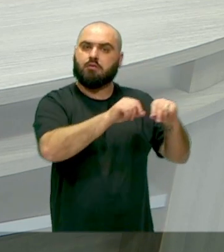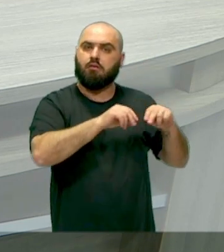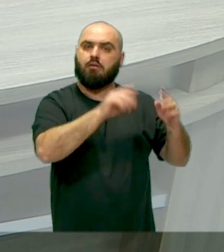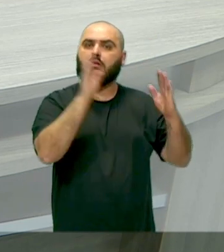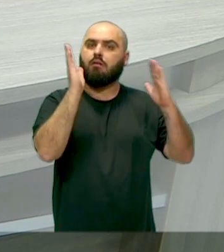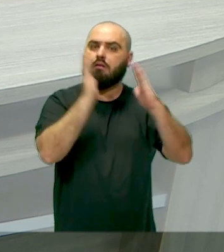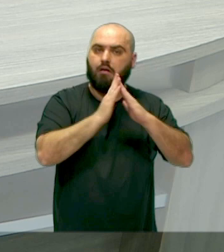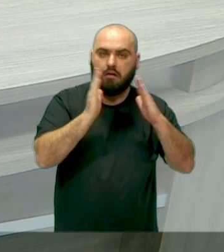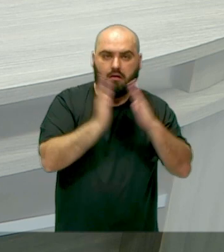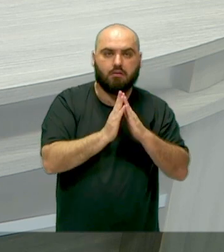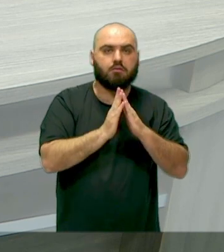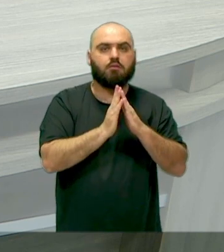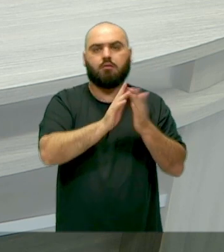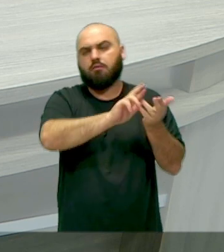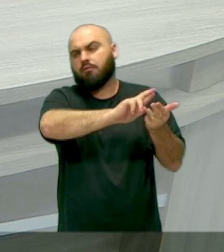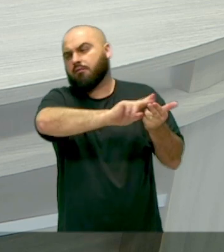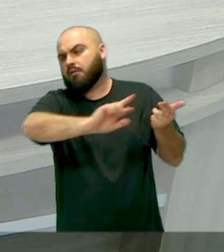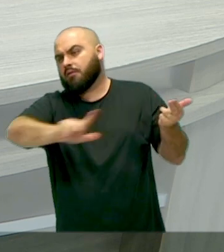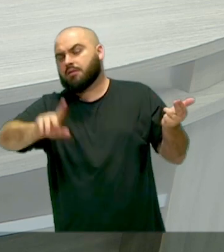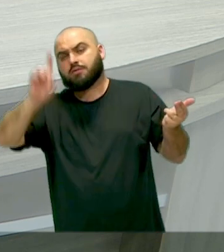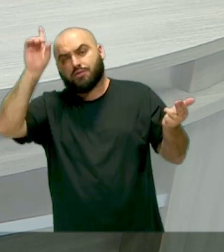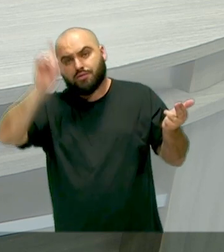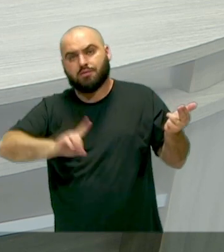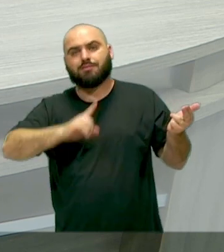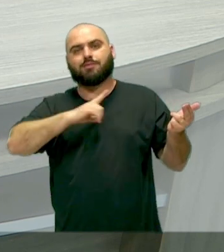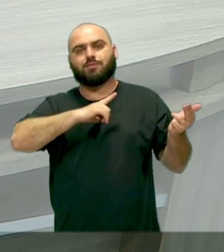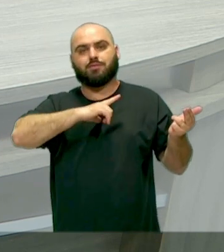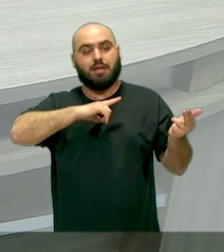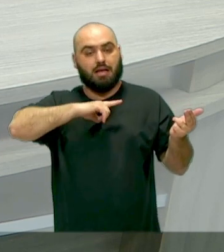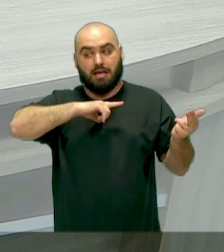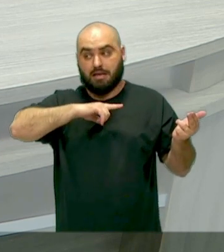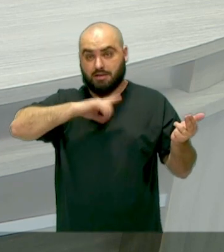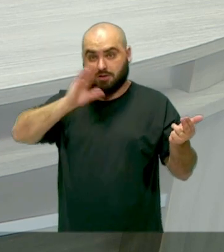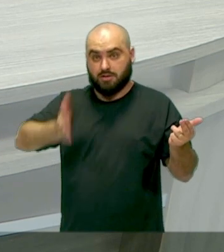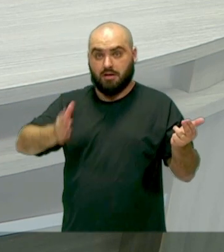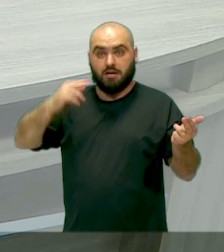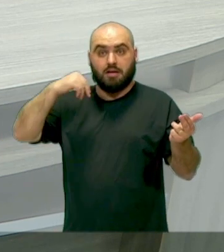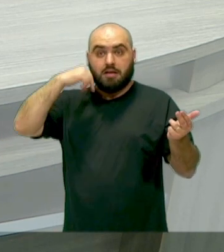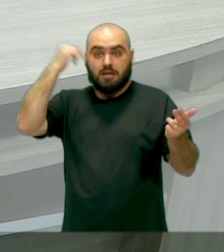com direito a muitas coisas que esses negros,